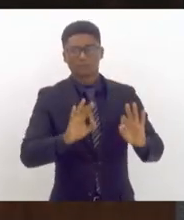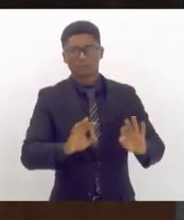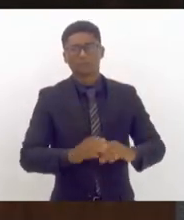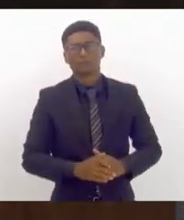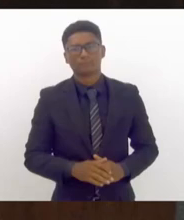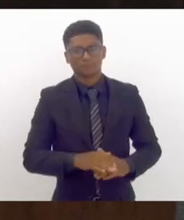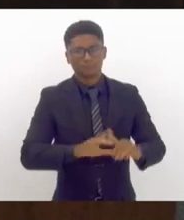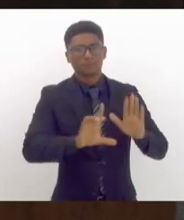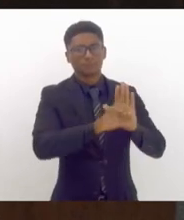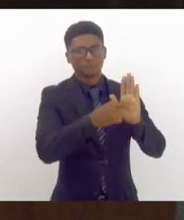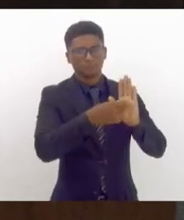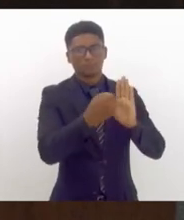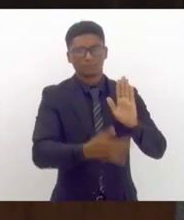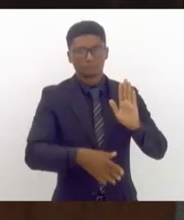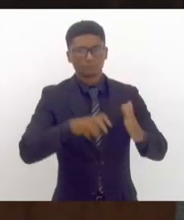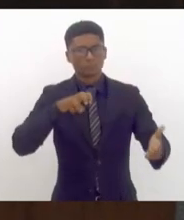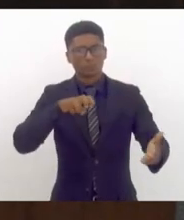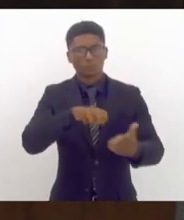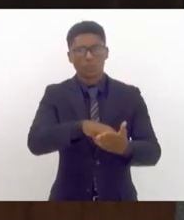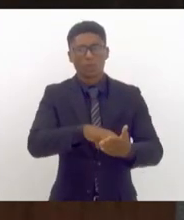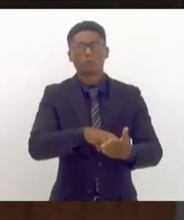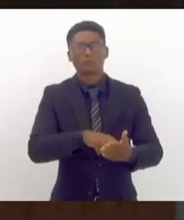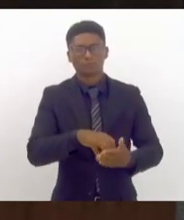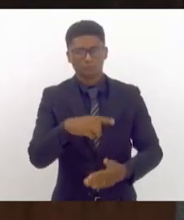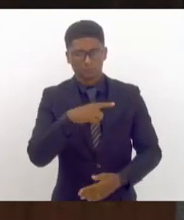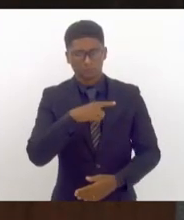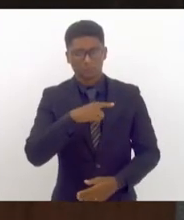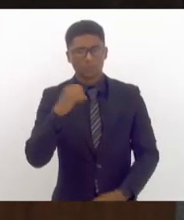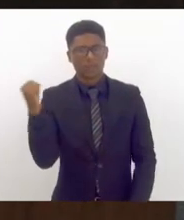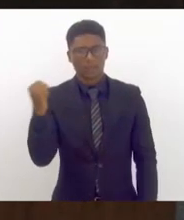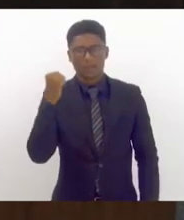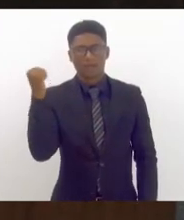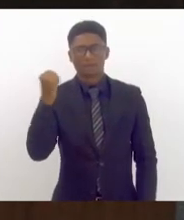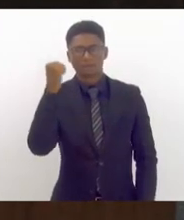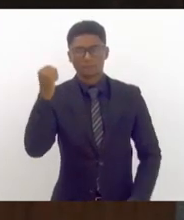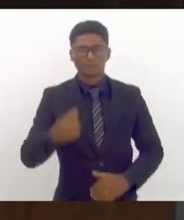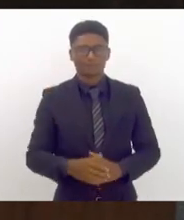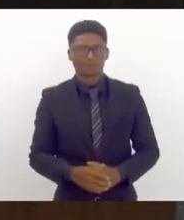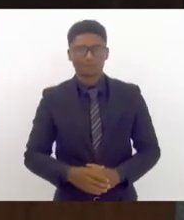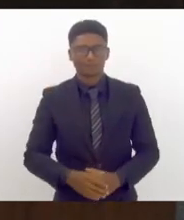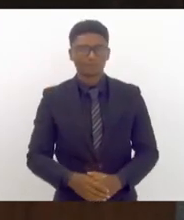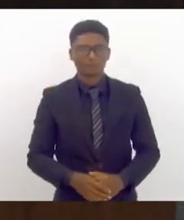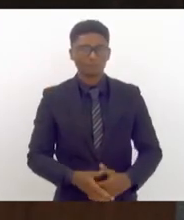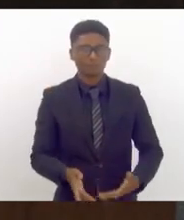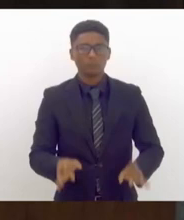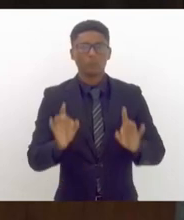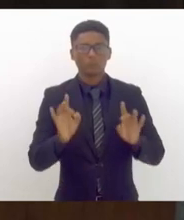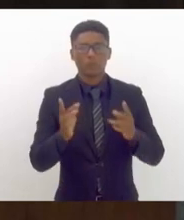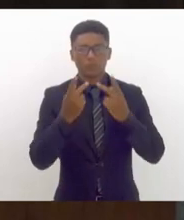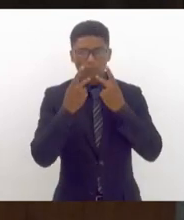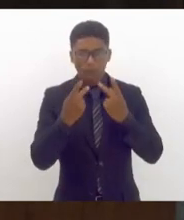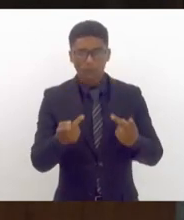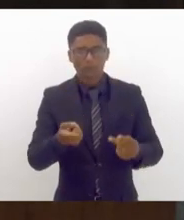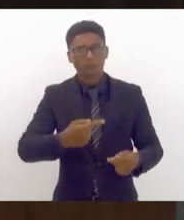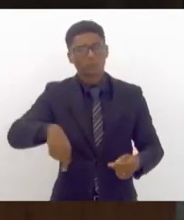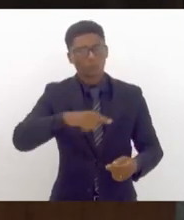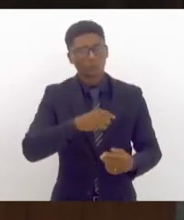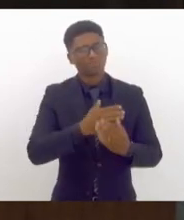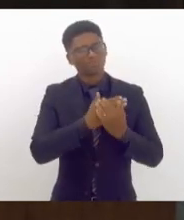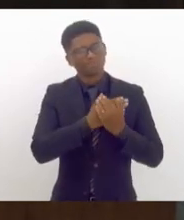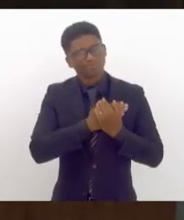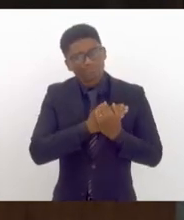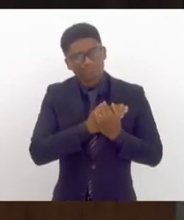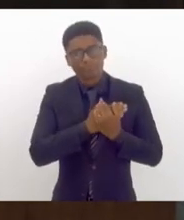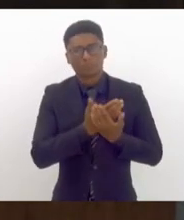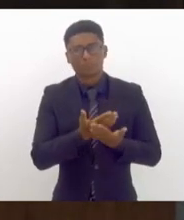em lei e punição e responsabilização grave. Então, só reforçando aqui a nossa solidariedade a todo